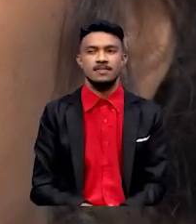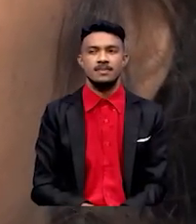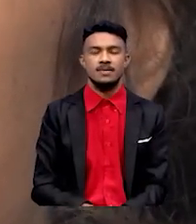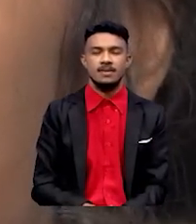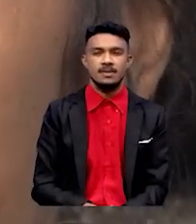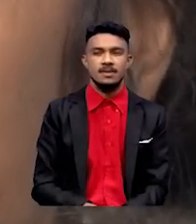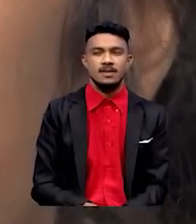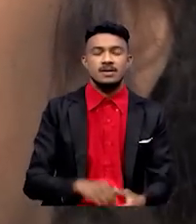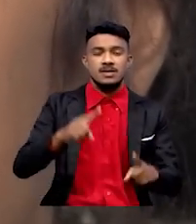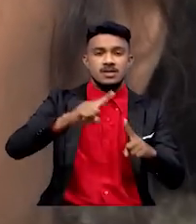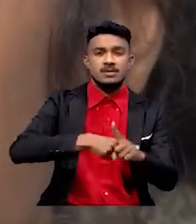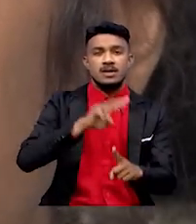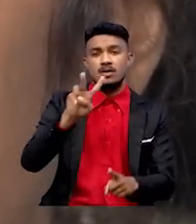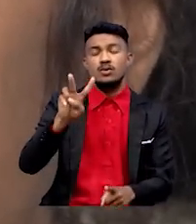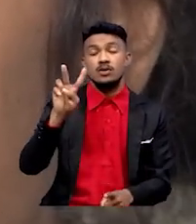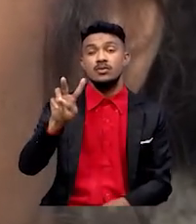Semana rua-rua dalaida.